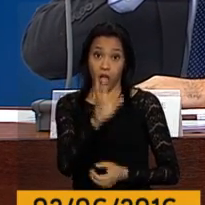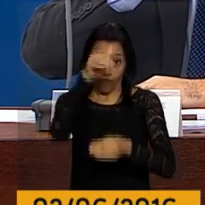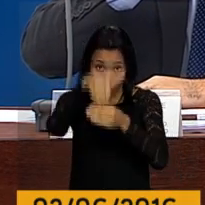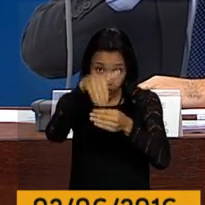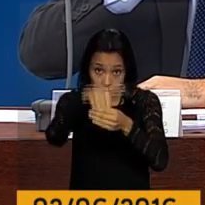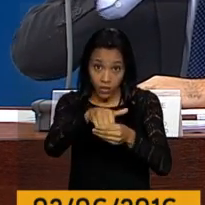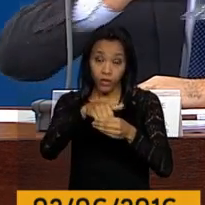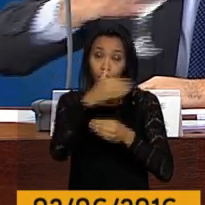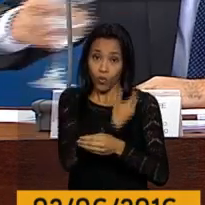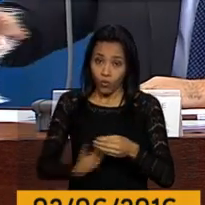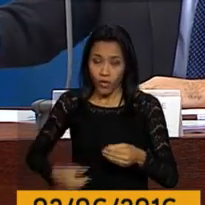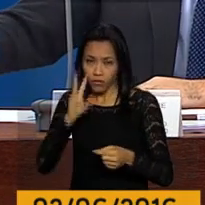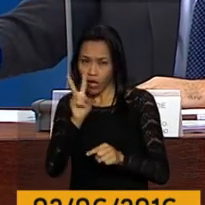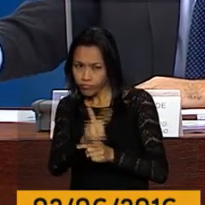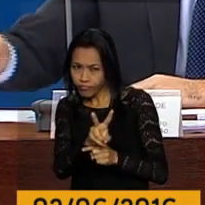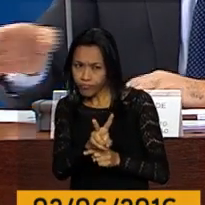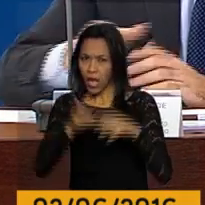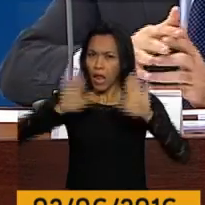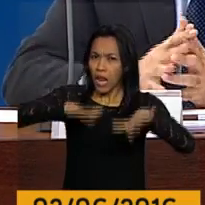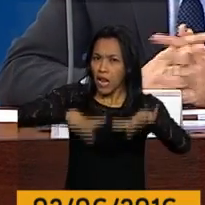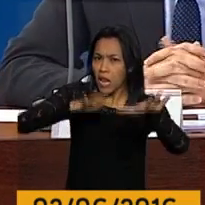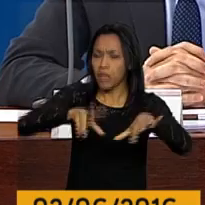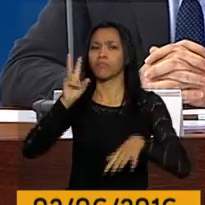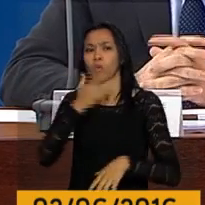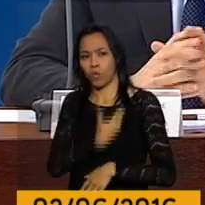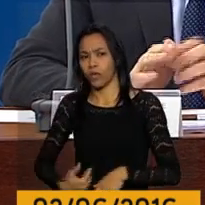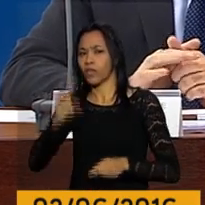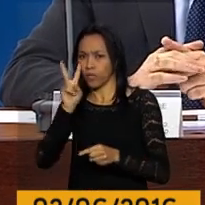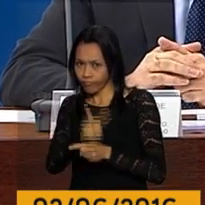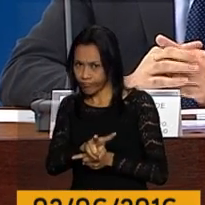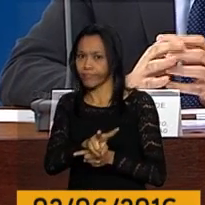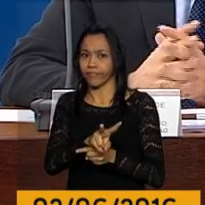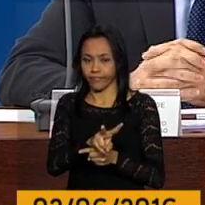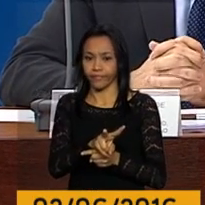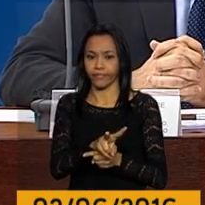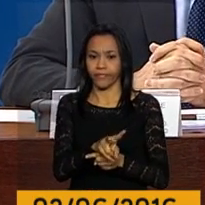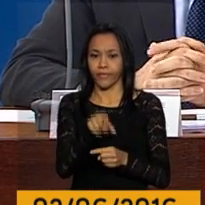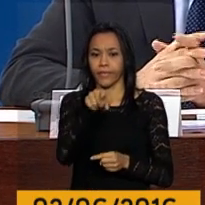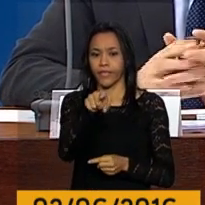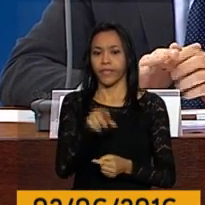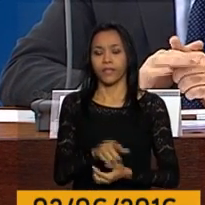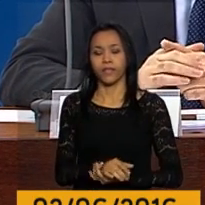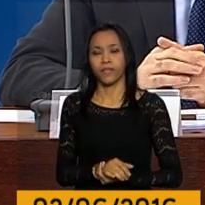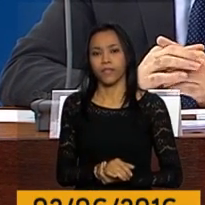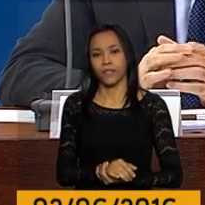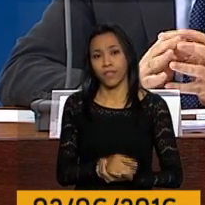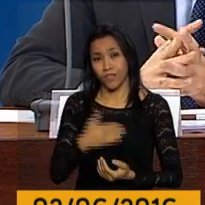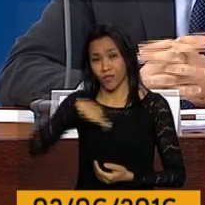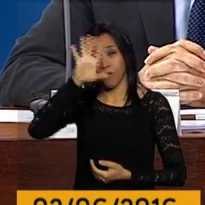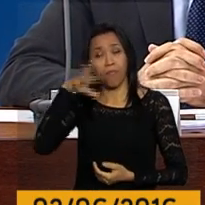acompanhando as manifestações? Veja, eu aqui talvez eu seja o mais, para não dizer velho, o